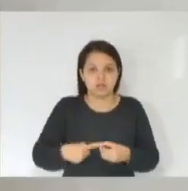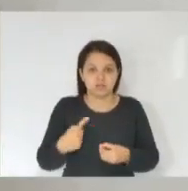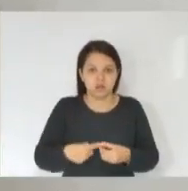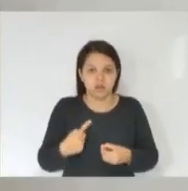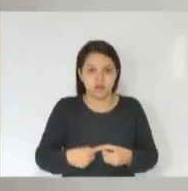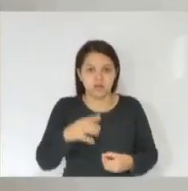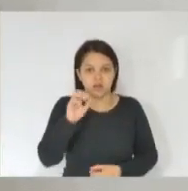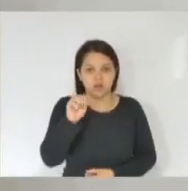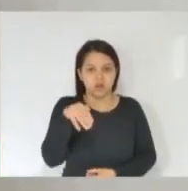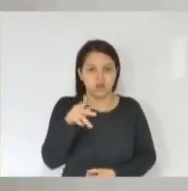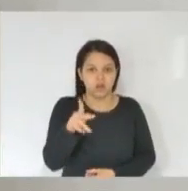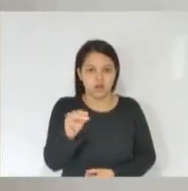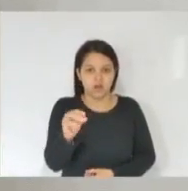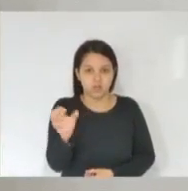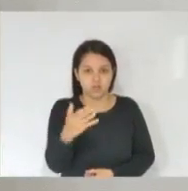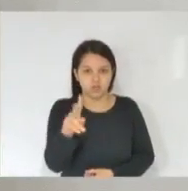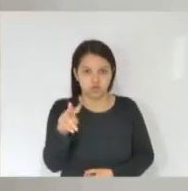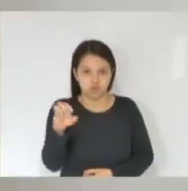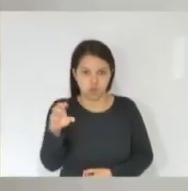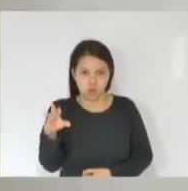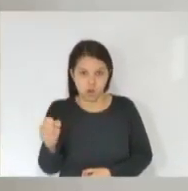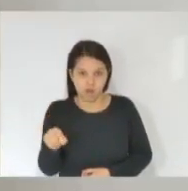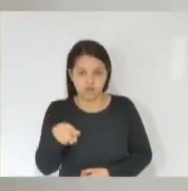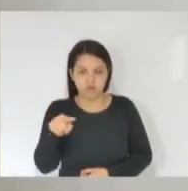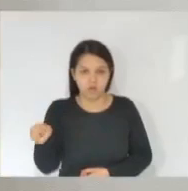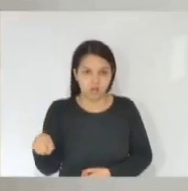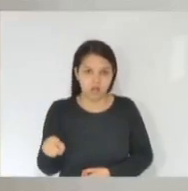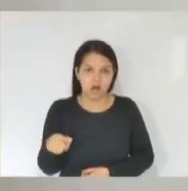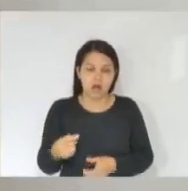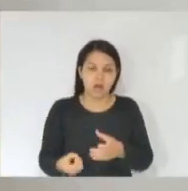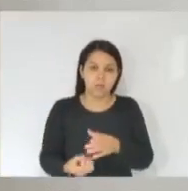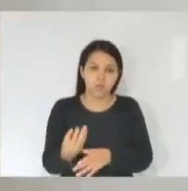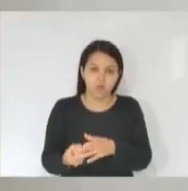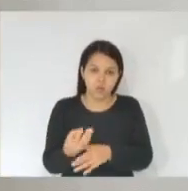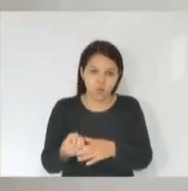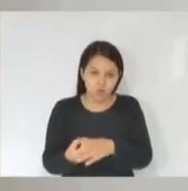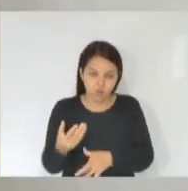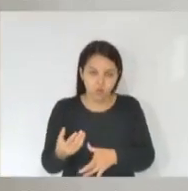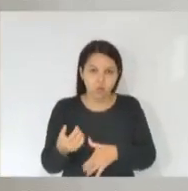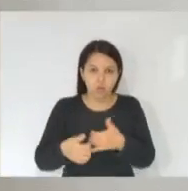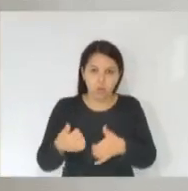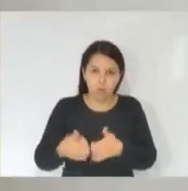Novos, dos grãos que são tão importantes, da